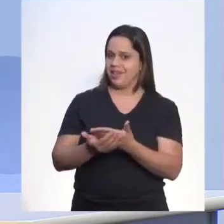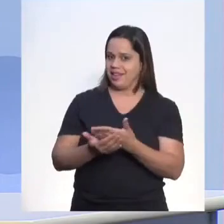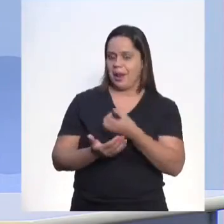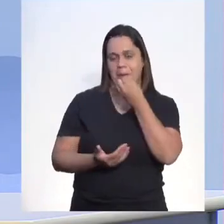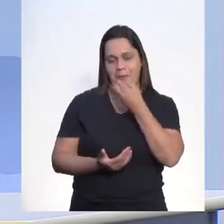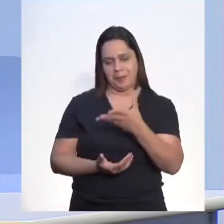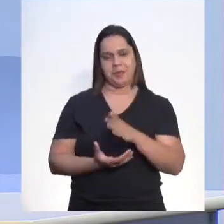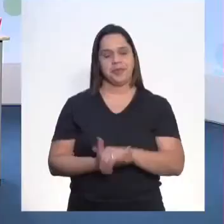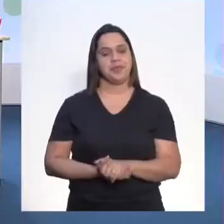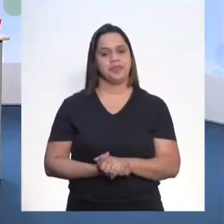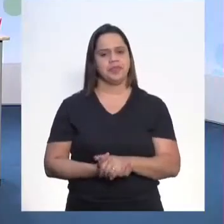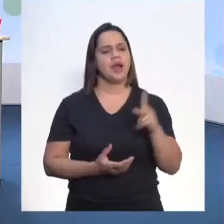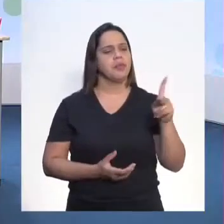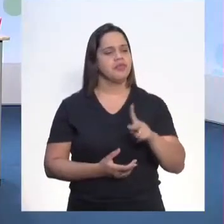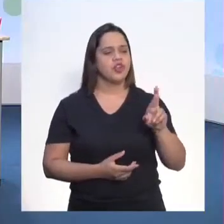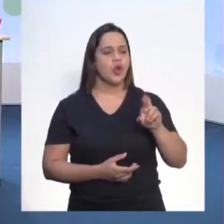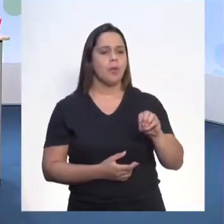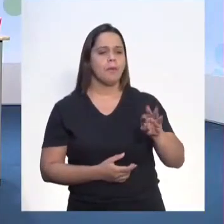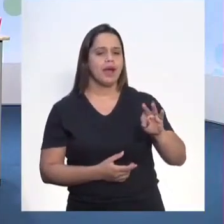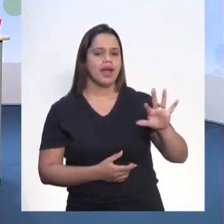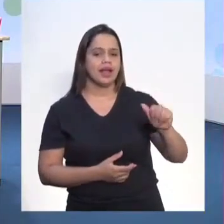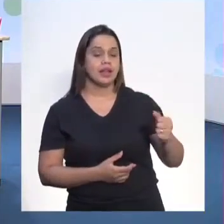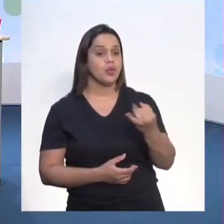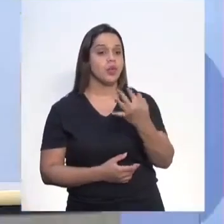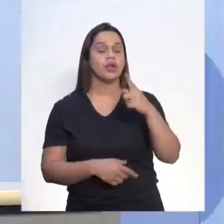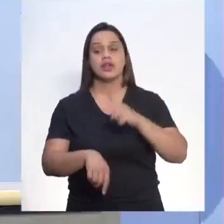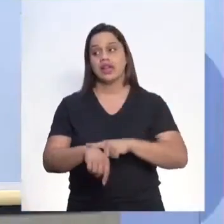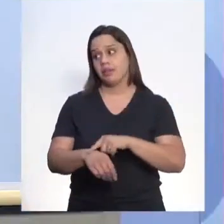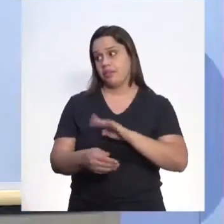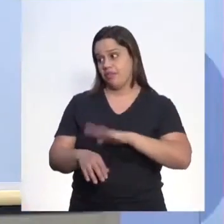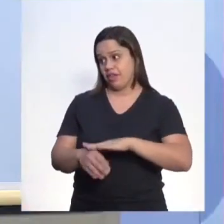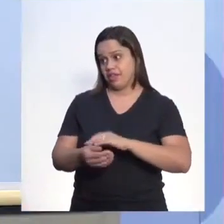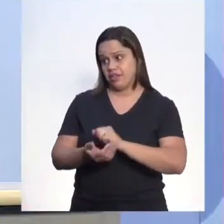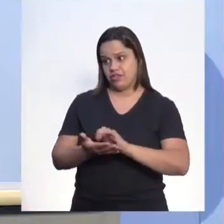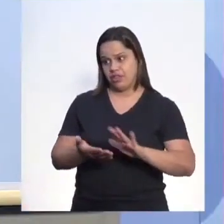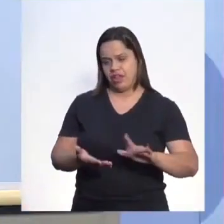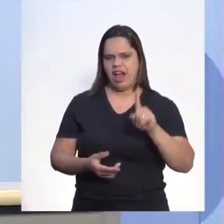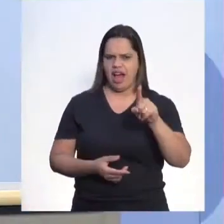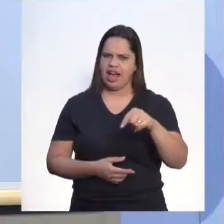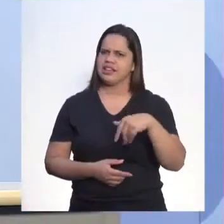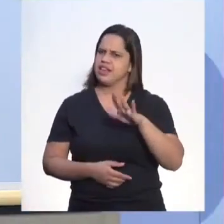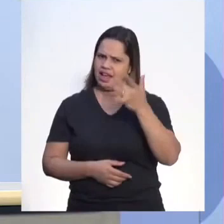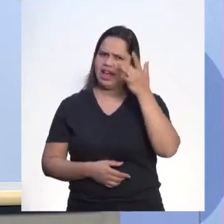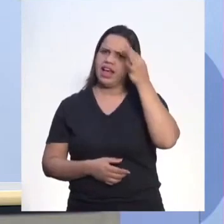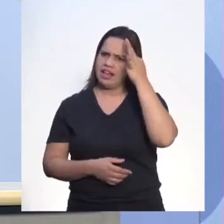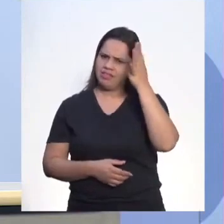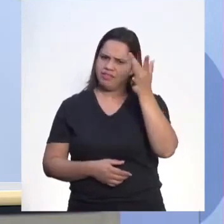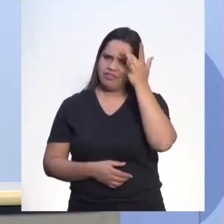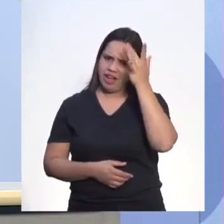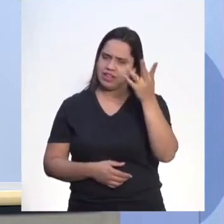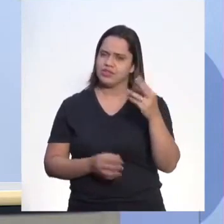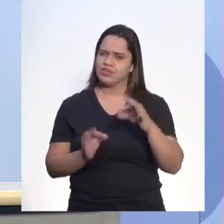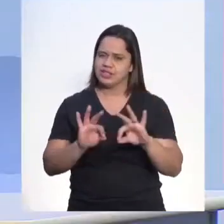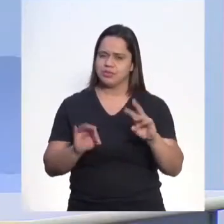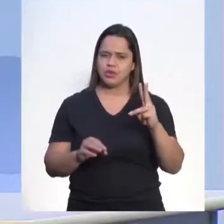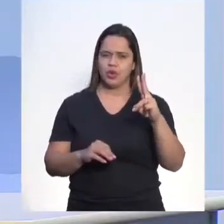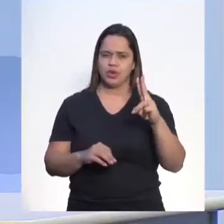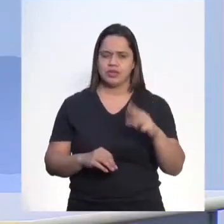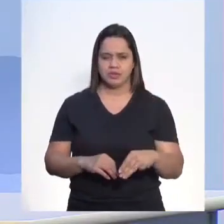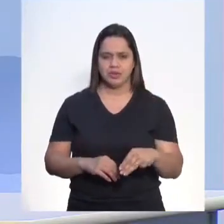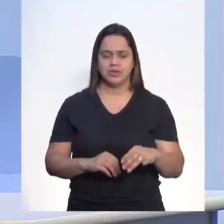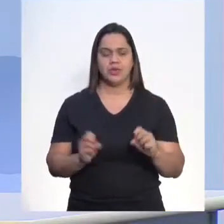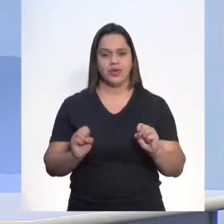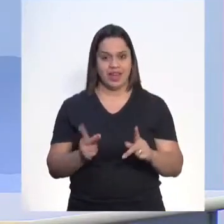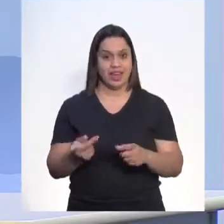bom. Professora Roberta, quanto tempo para essa atividade? Professora Inês, essa atividade é bem simples, então eles vão ter 2 minutos. Muito